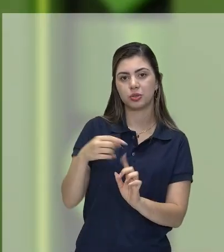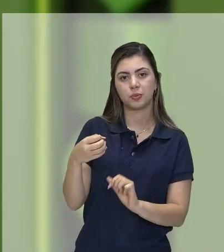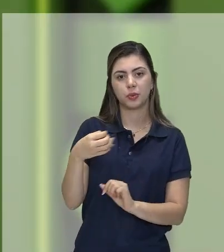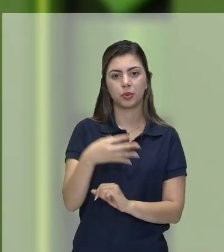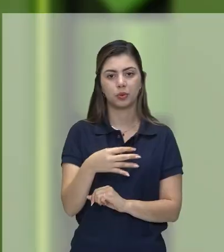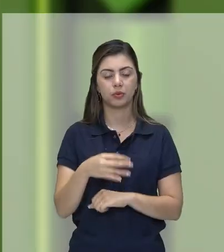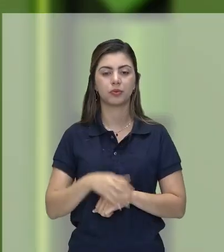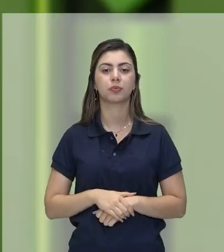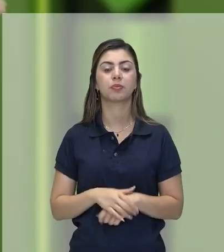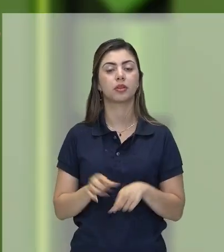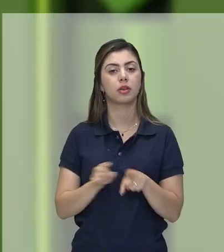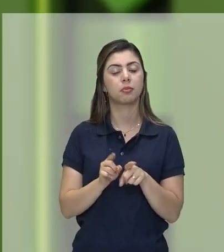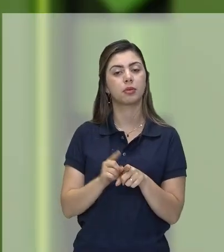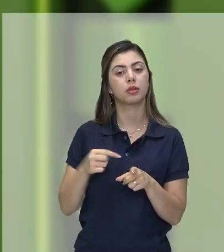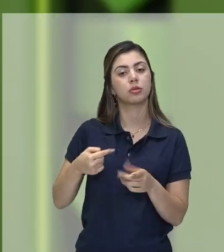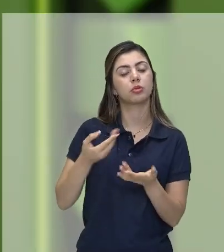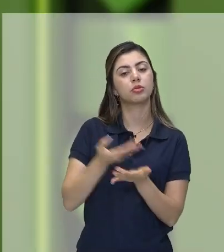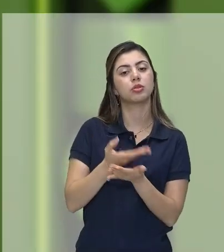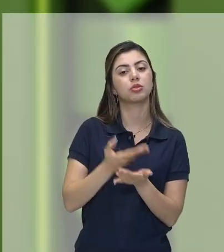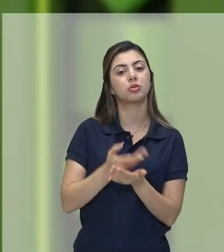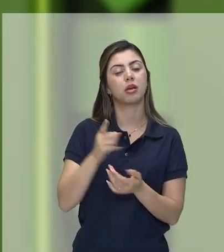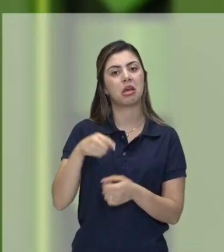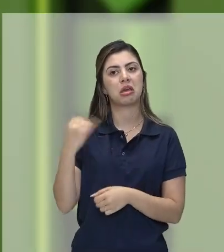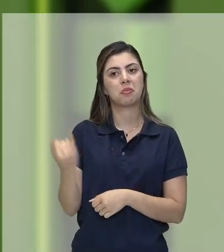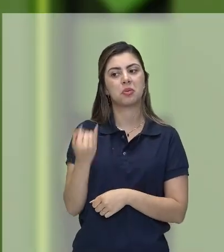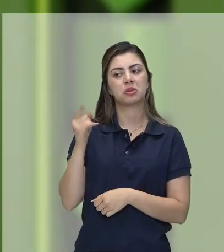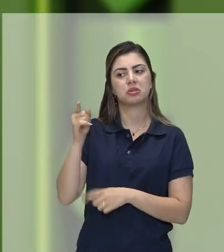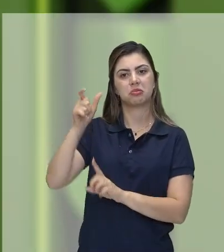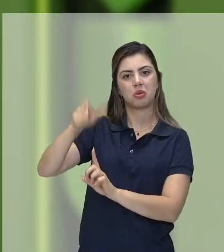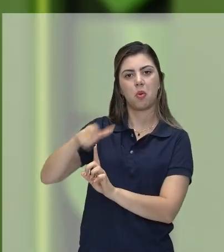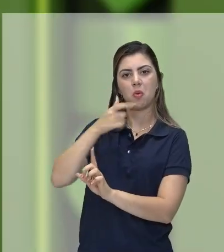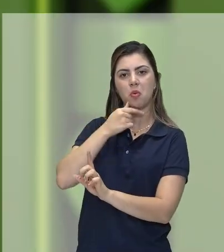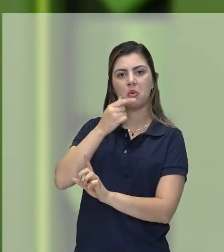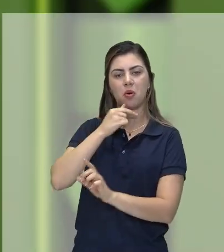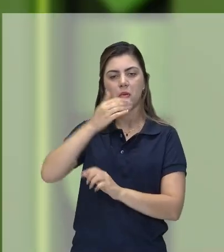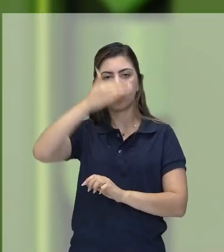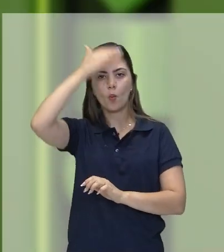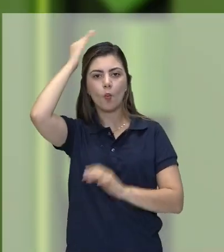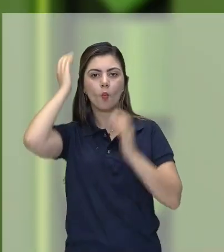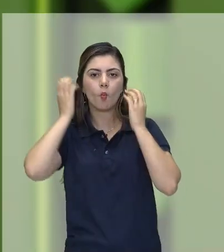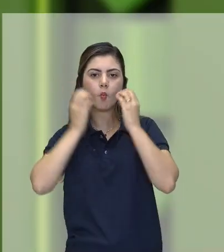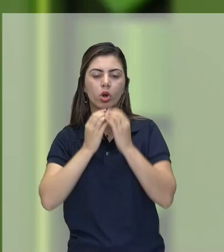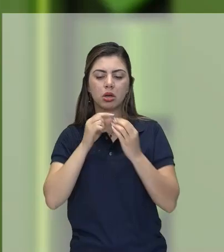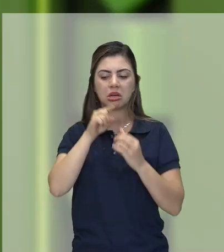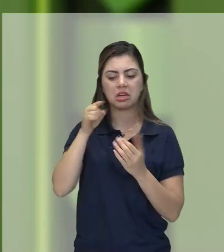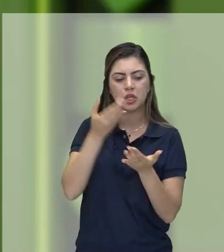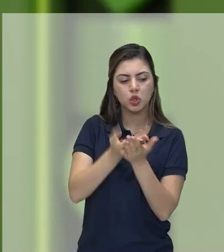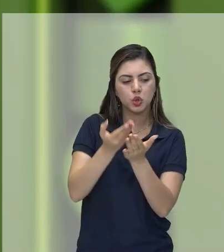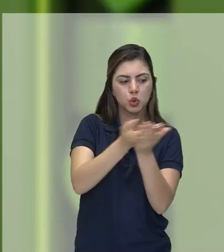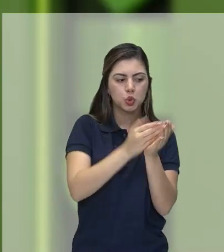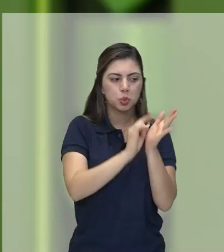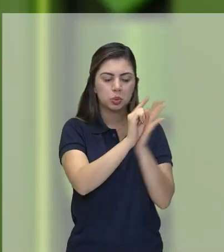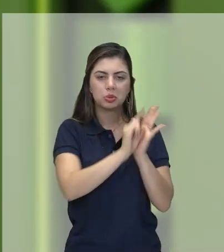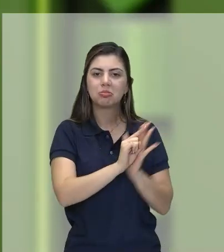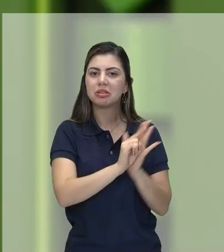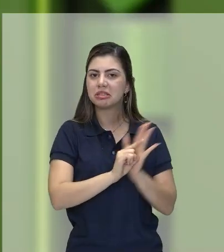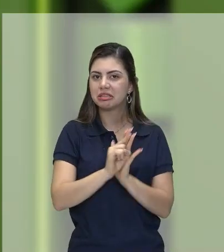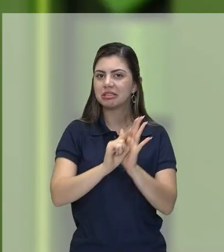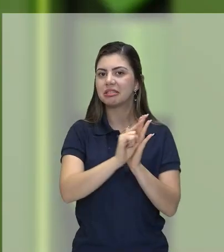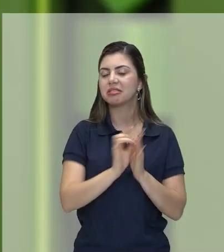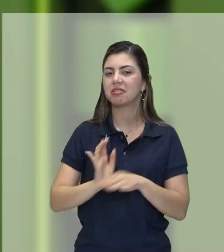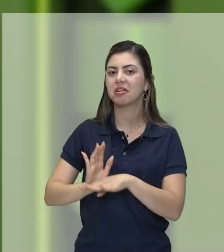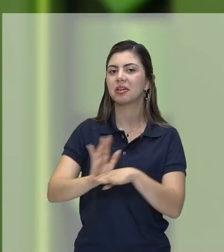Verificamos também a importância de Charles Darwin, né, nesse processo, com seus estudos e pesquisa também, né,